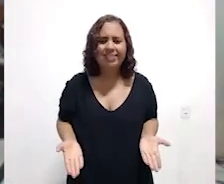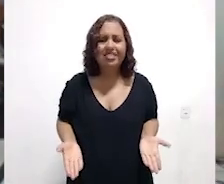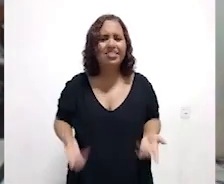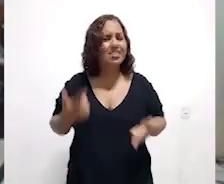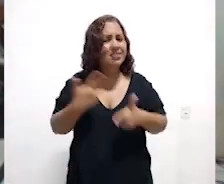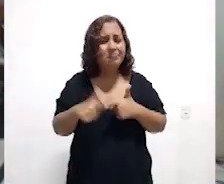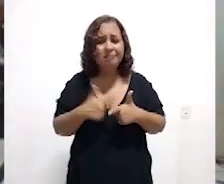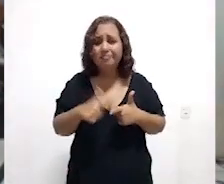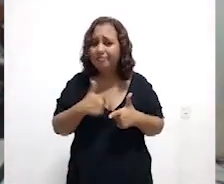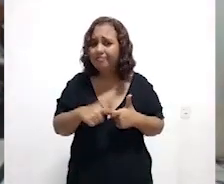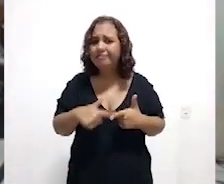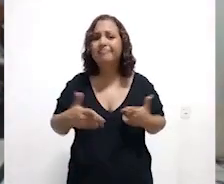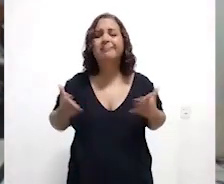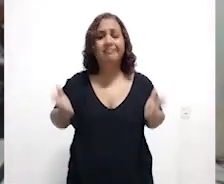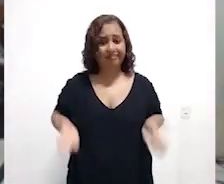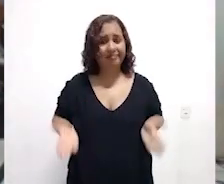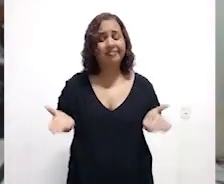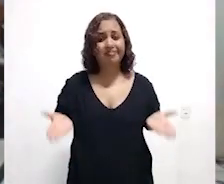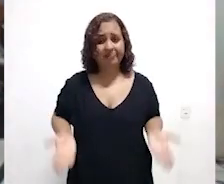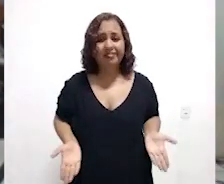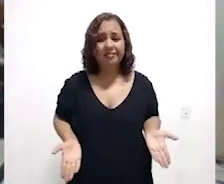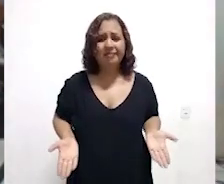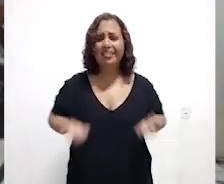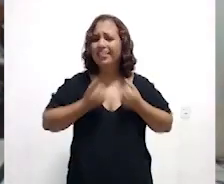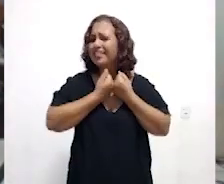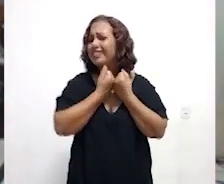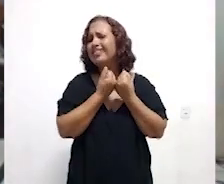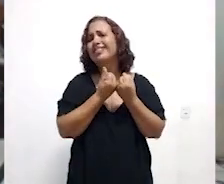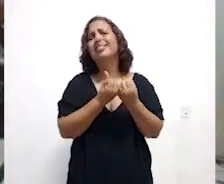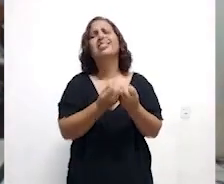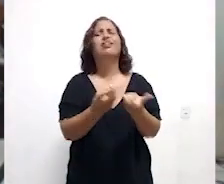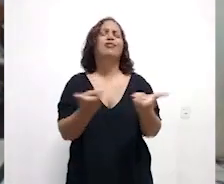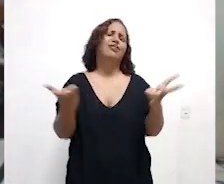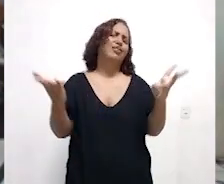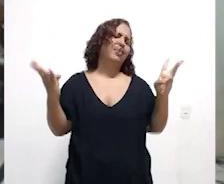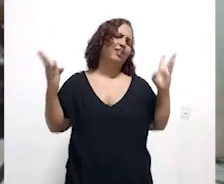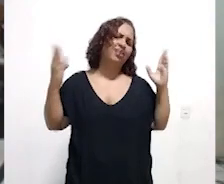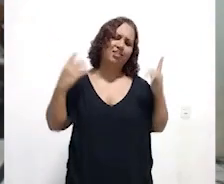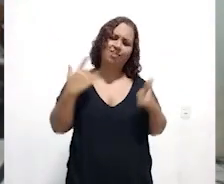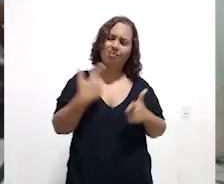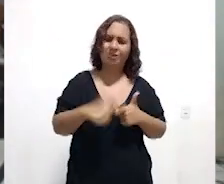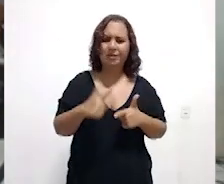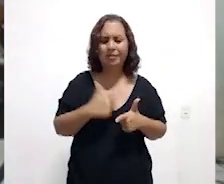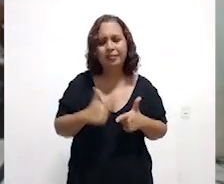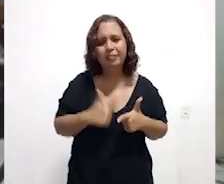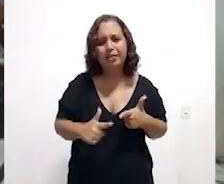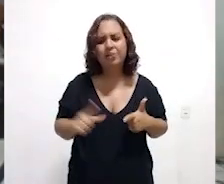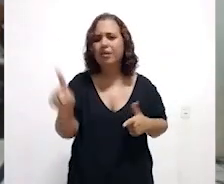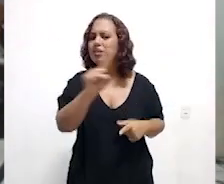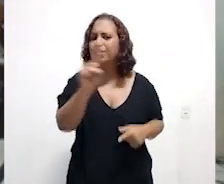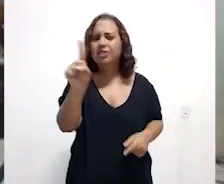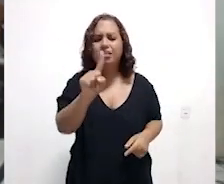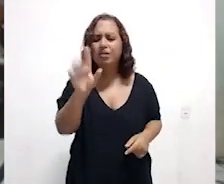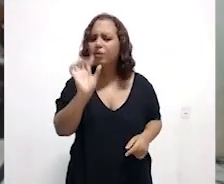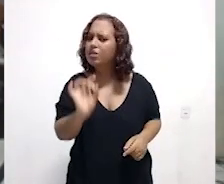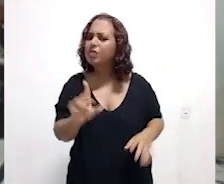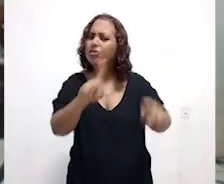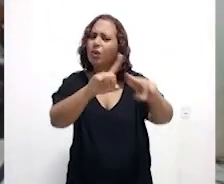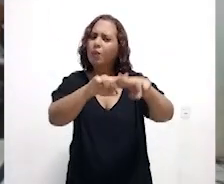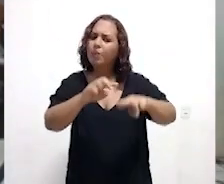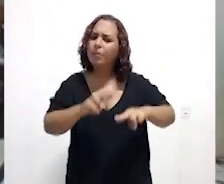aflitos, por diversos motivos. Não é só por causa